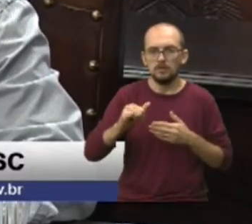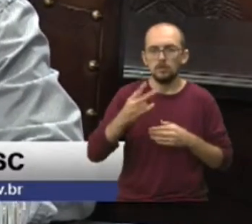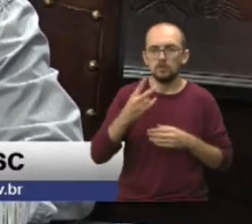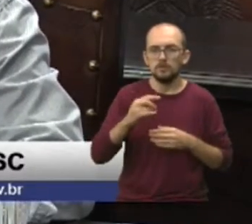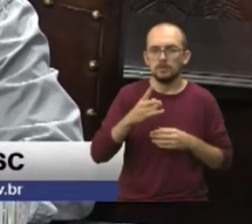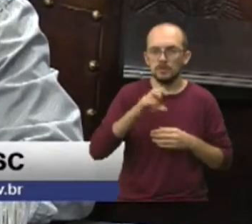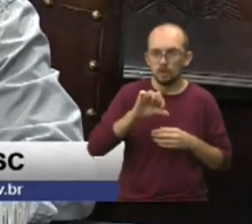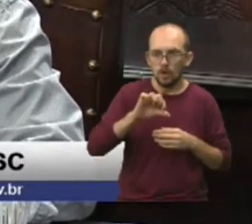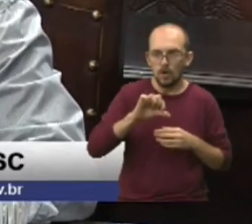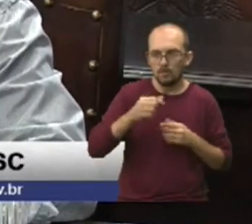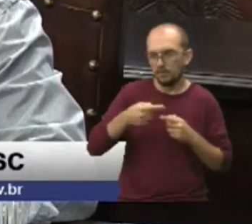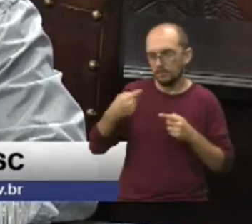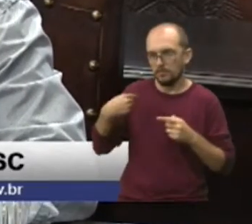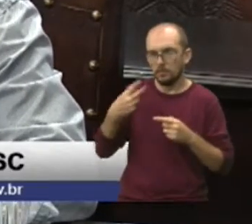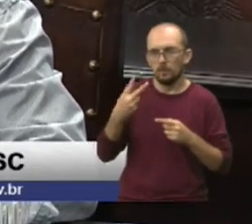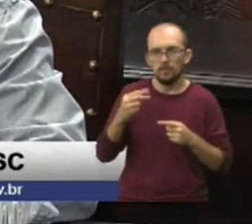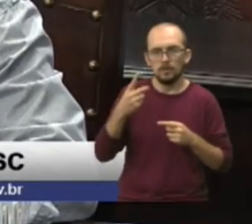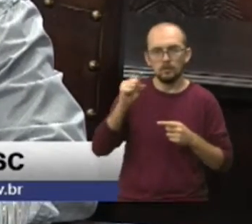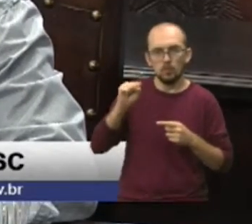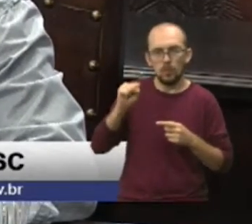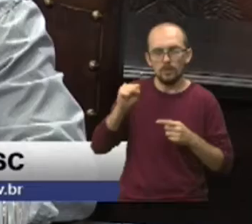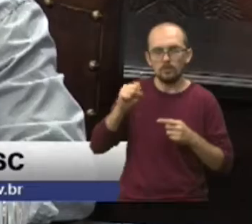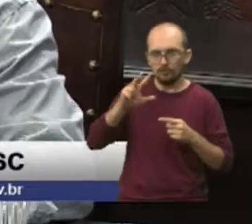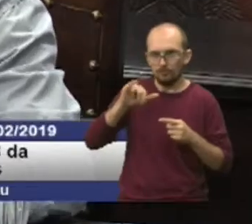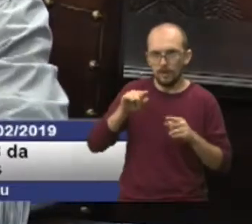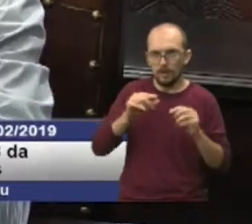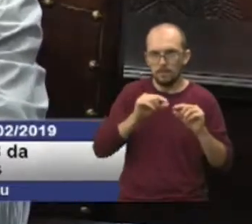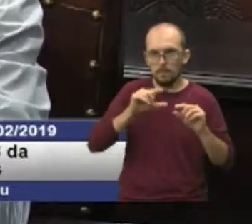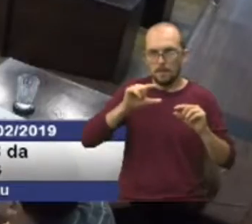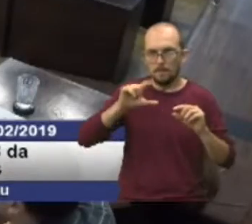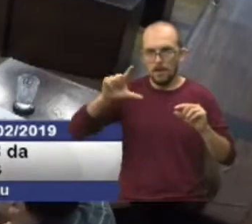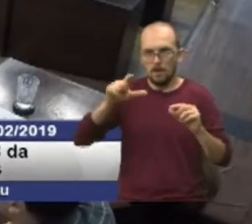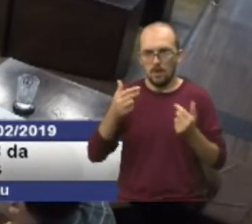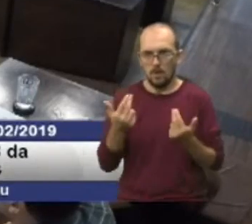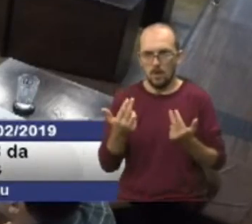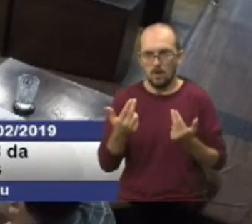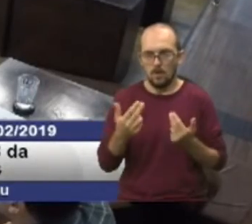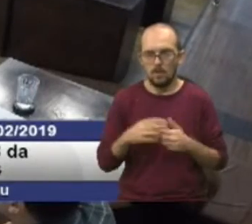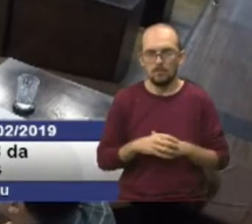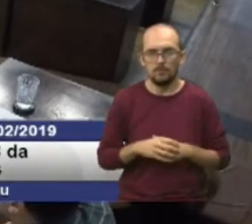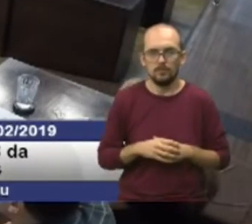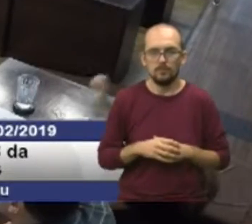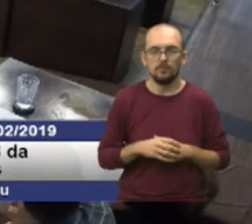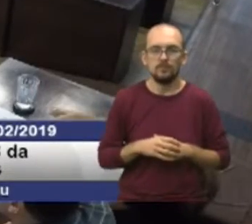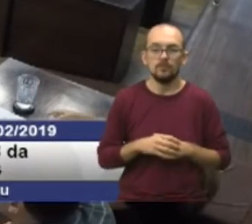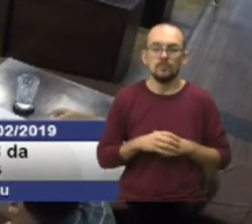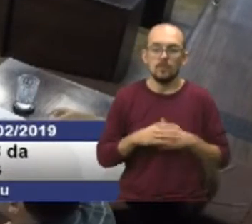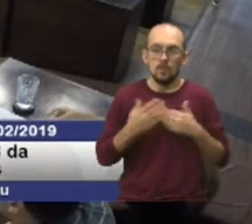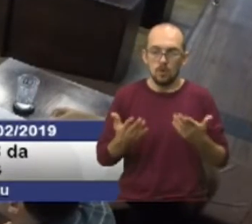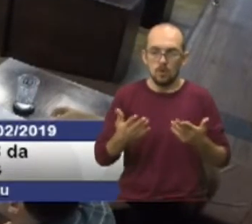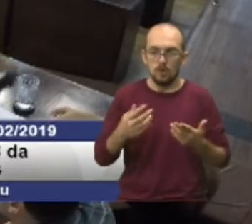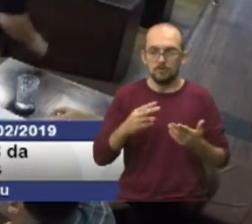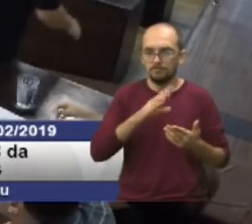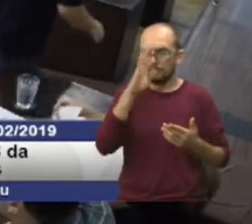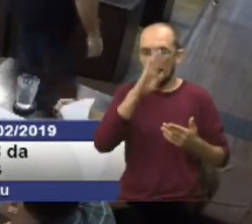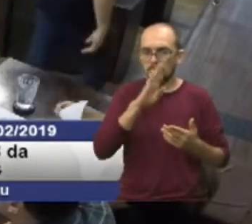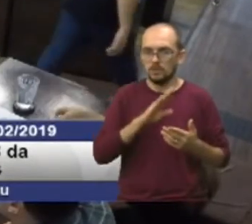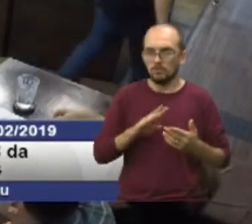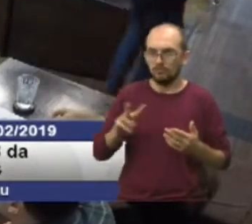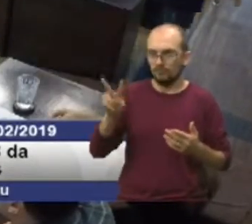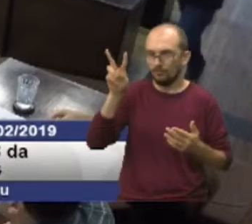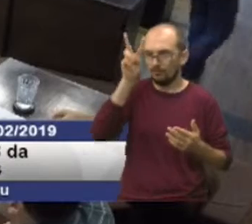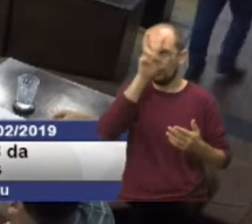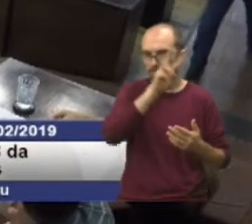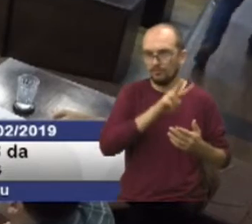para 2018? Olha, gentil, pelo quadro nacional, a gente percebe